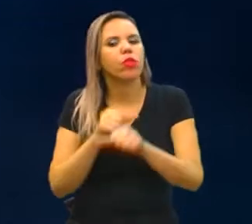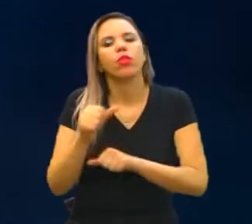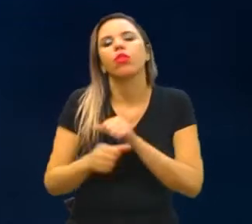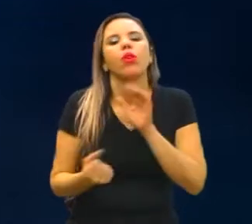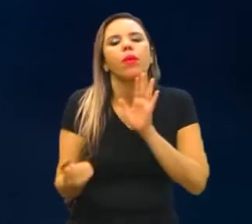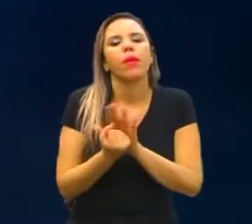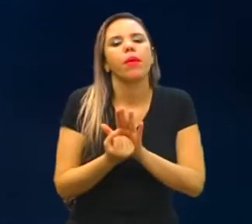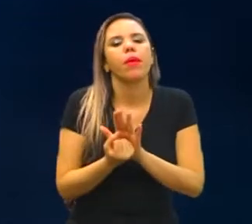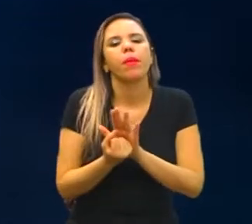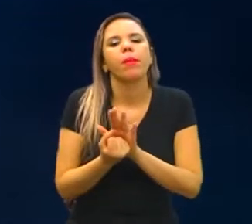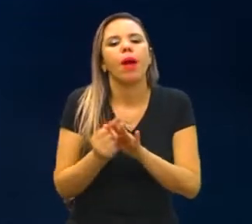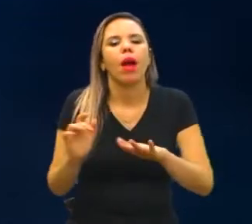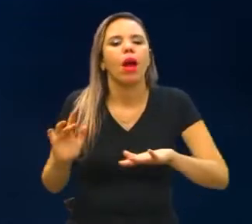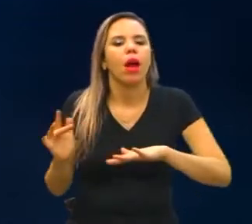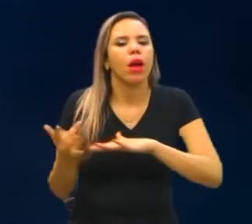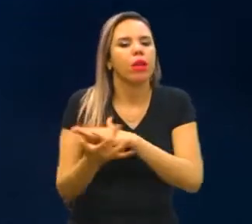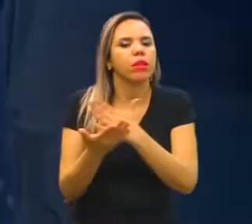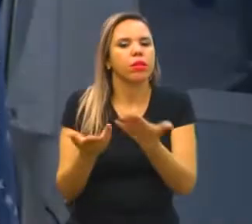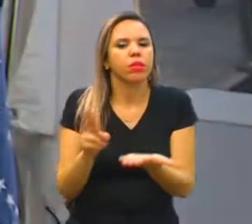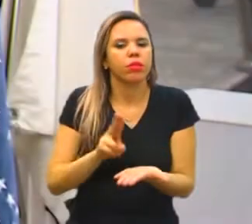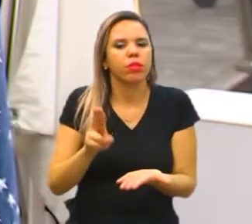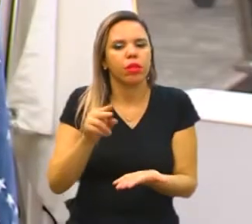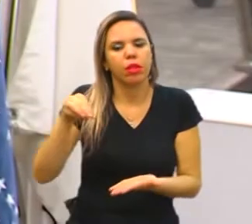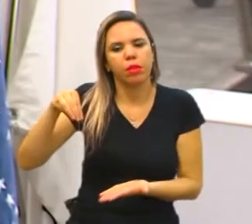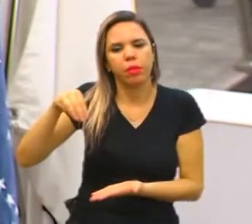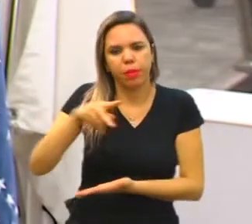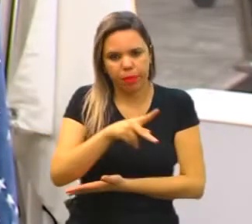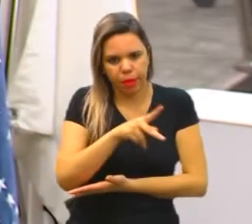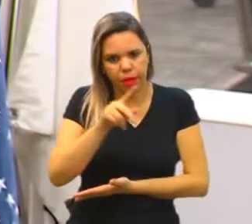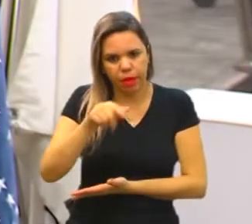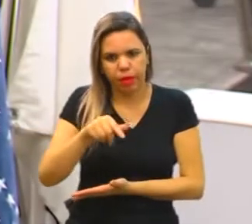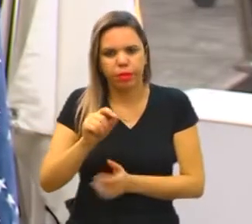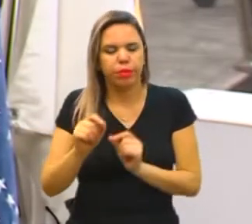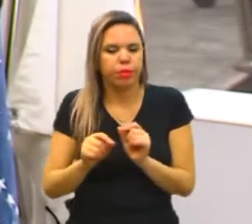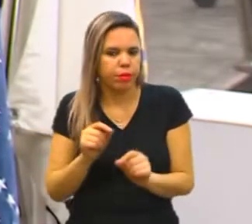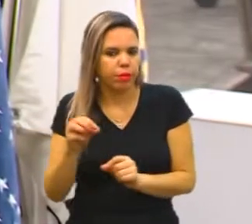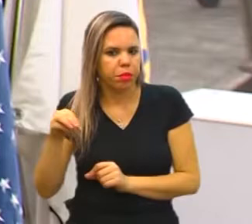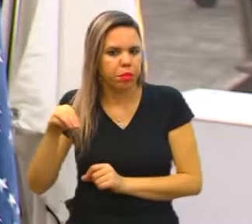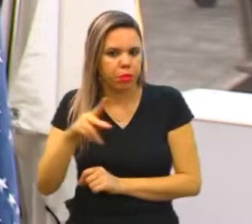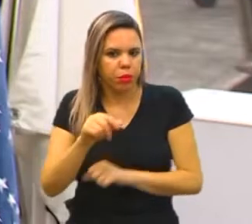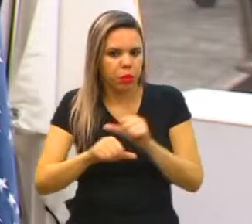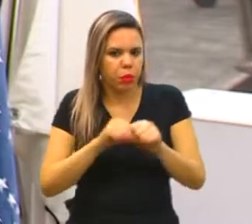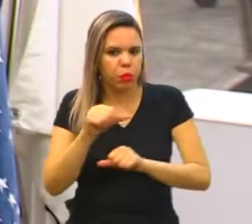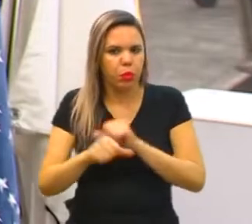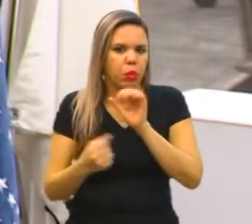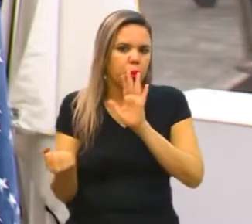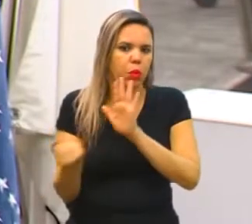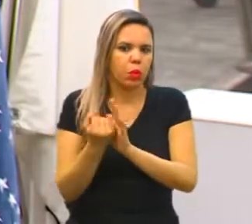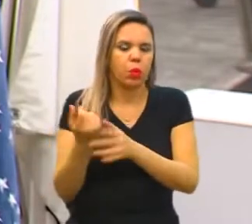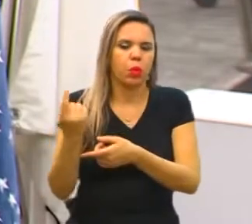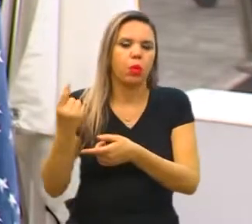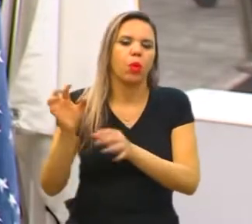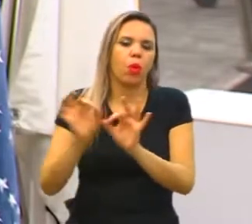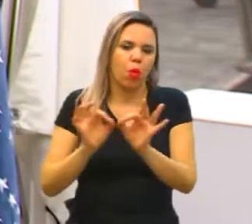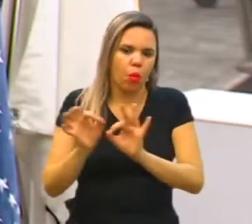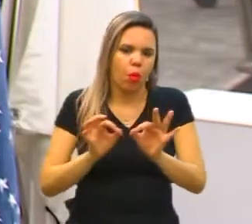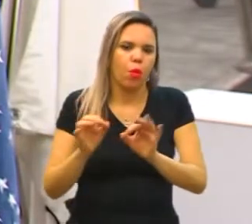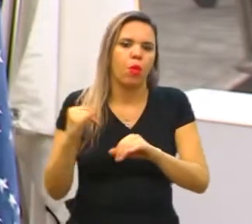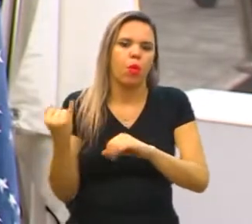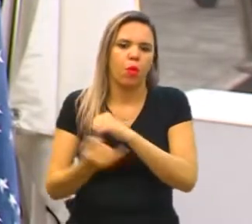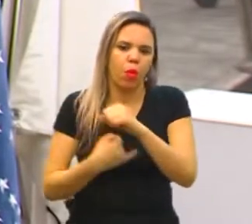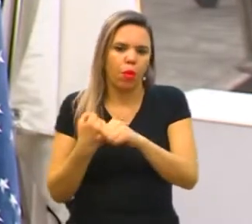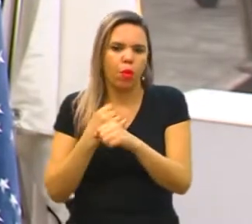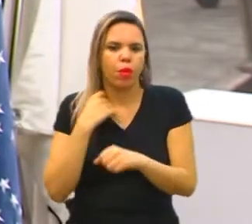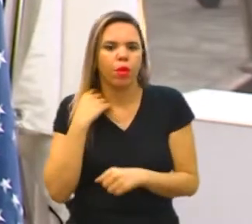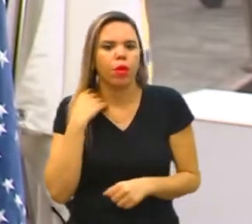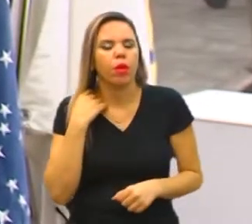altera o Marco Civil da Internet. Essa MP, ela é uma MP que muda o marco regulatório da